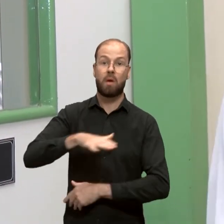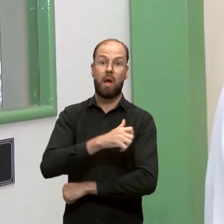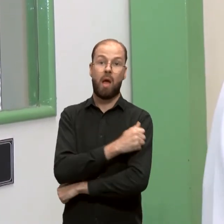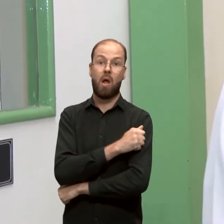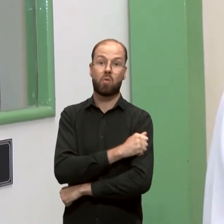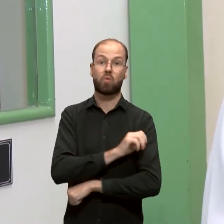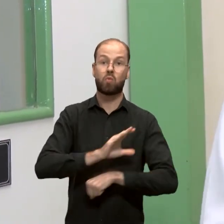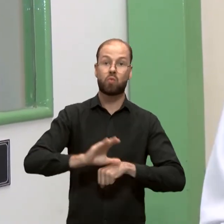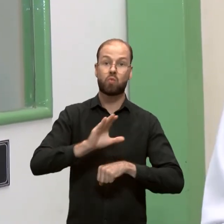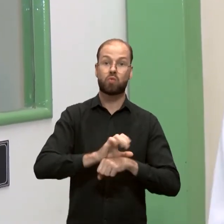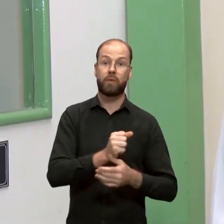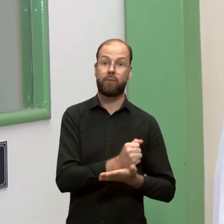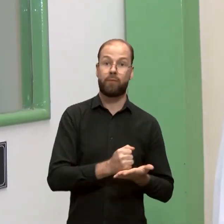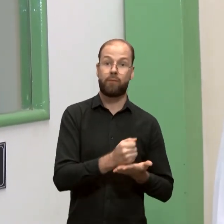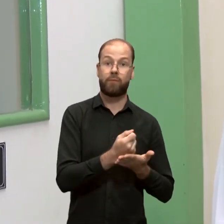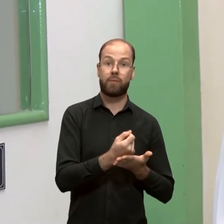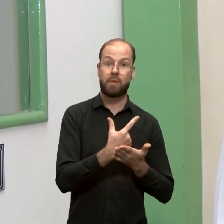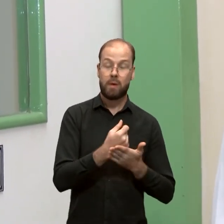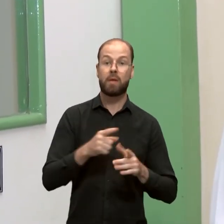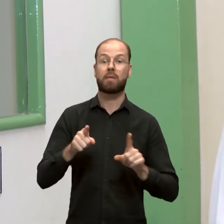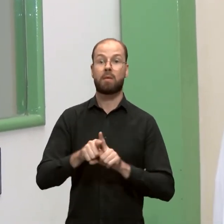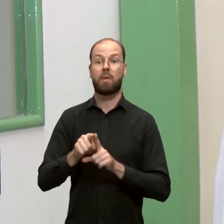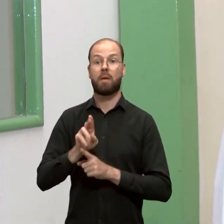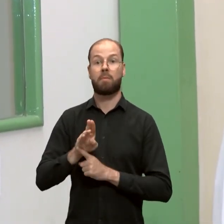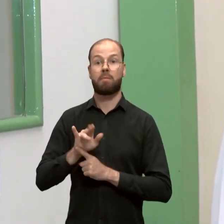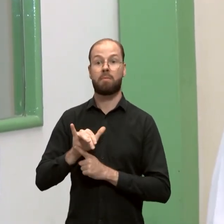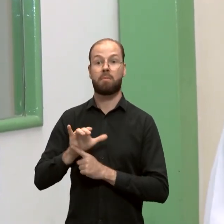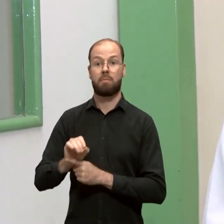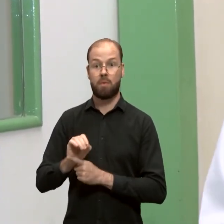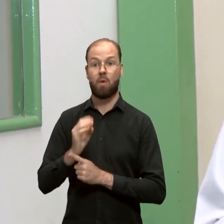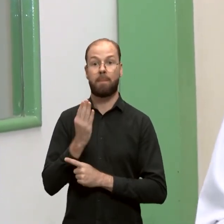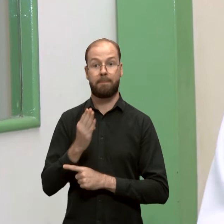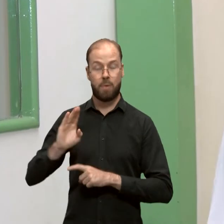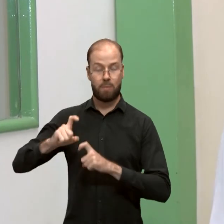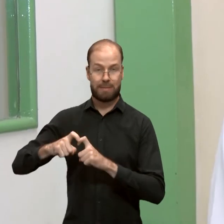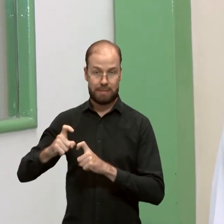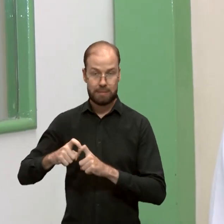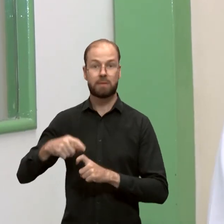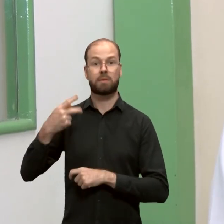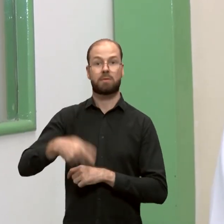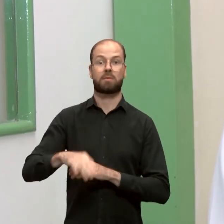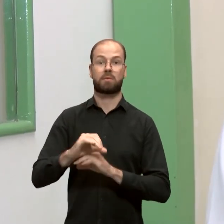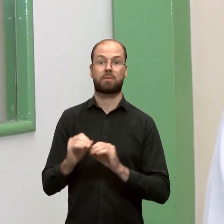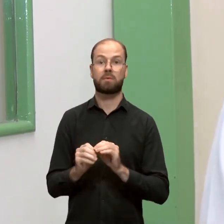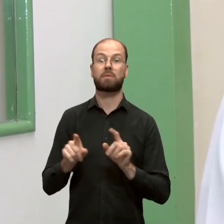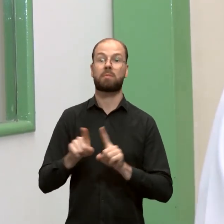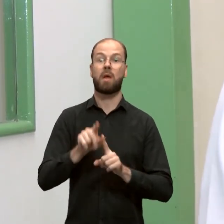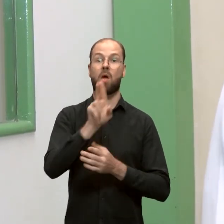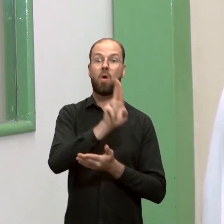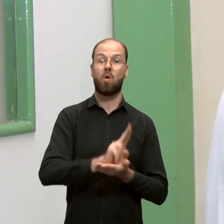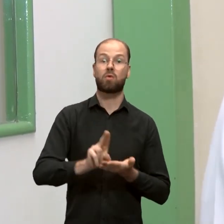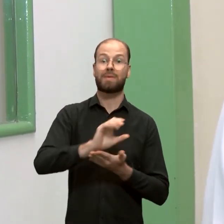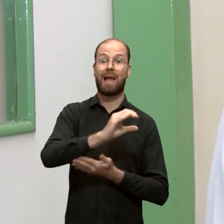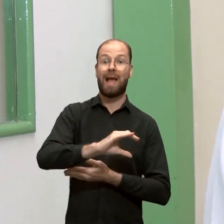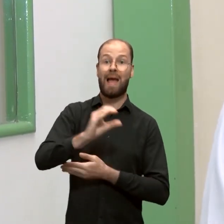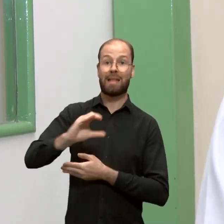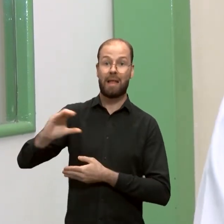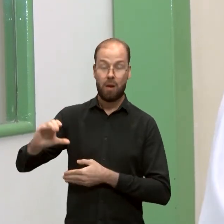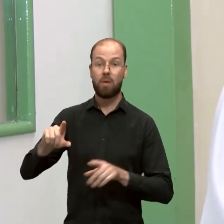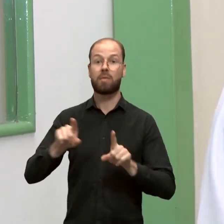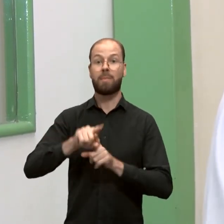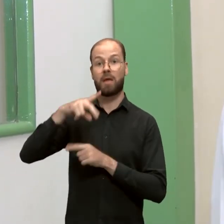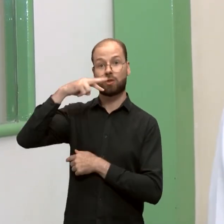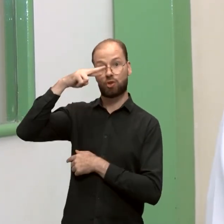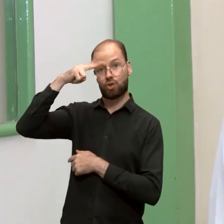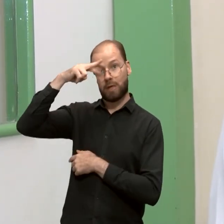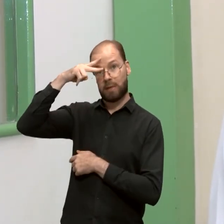de farmácia e biomedicina da UFG e também da Universidade de Catalão e Jataí e também